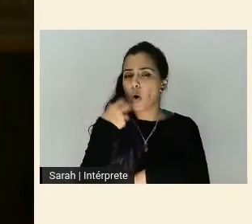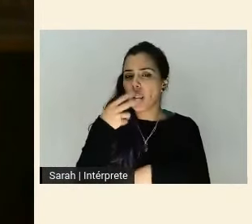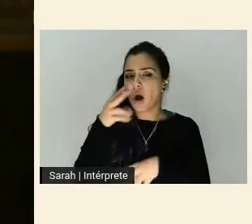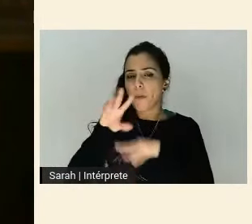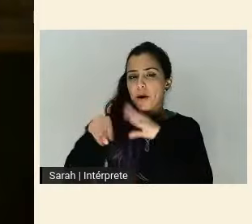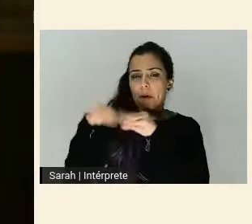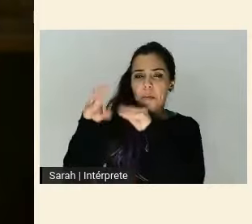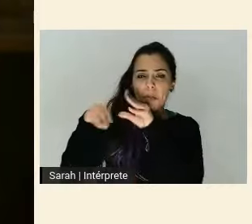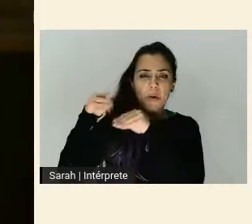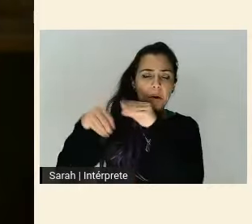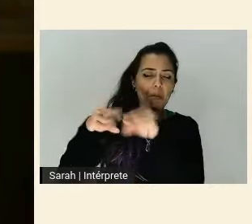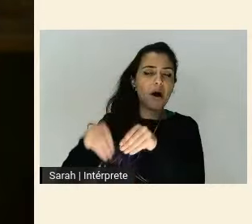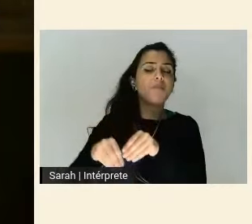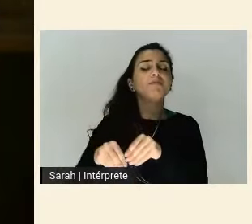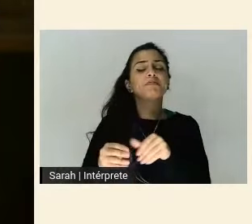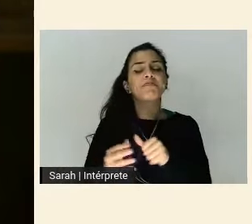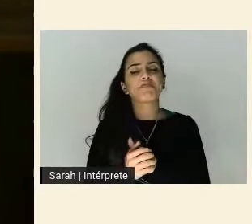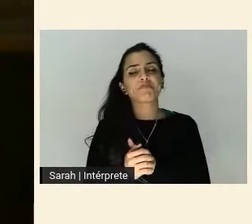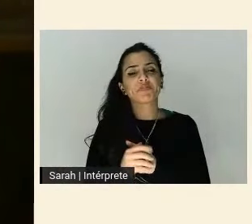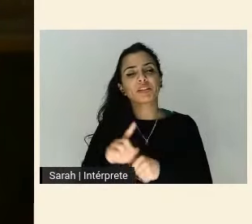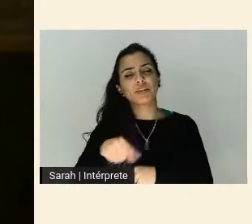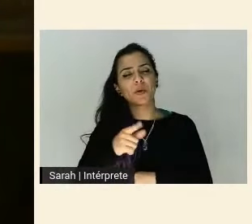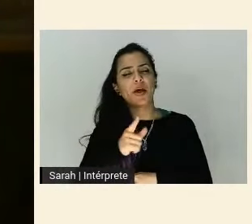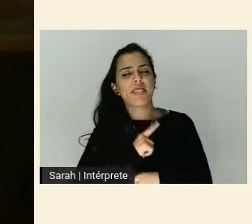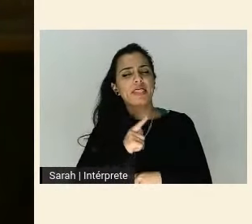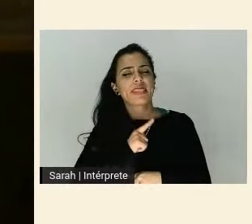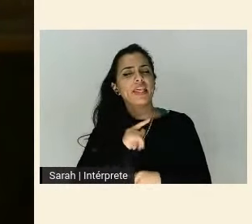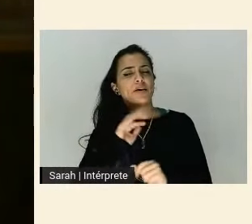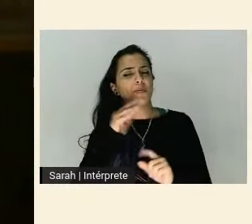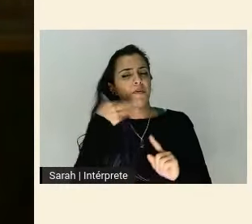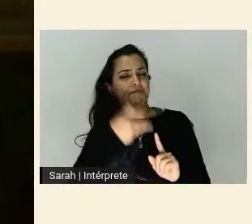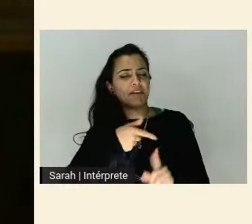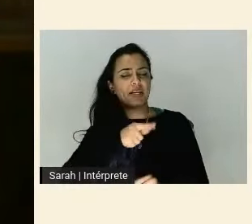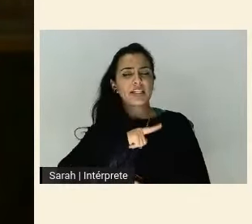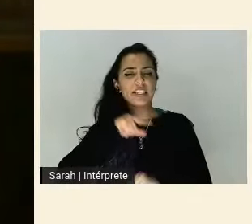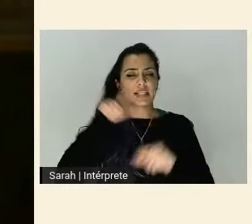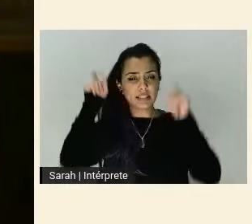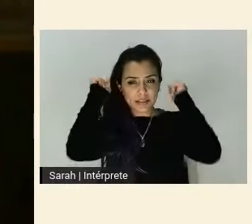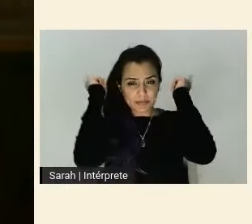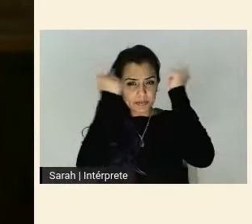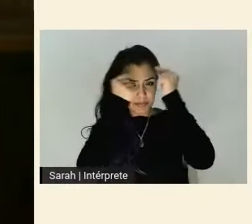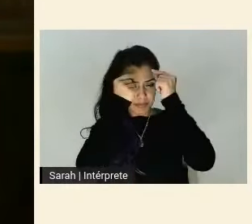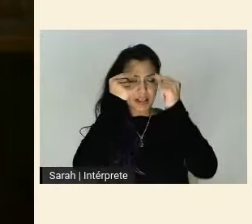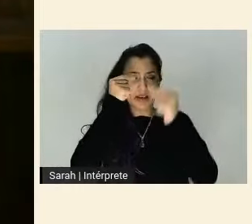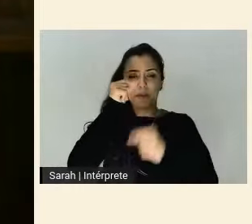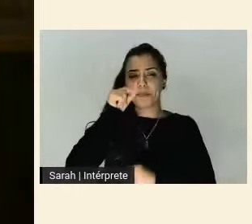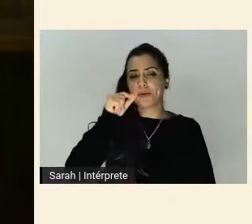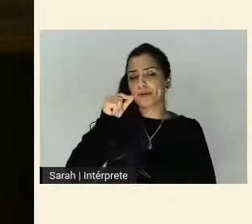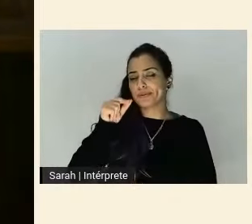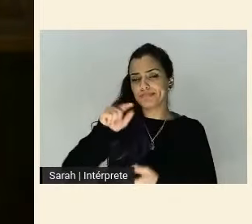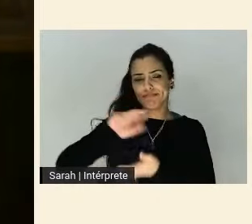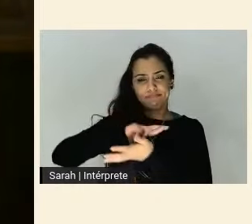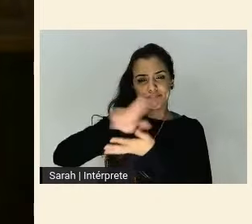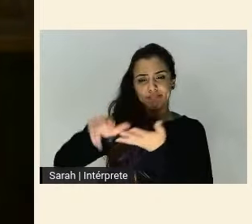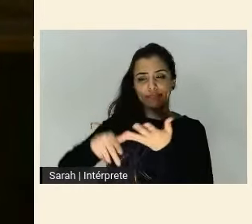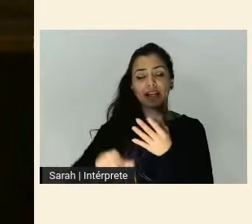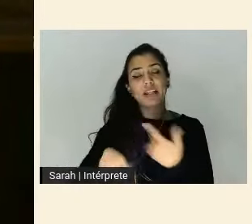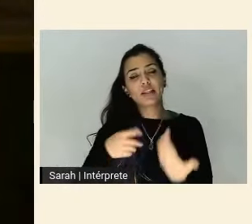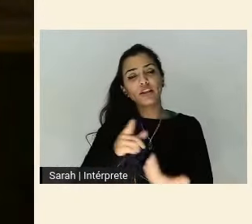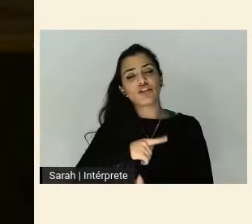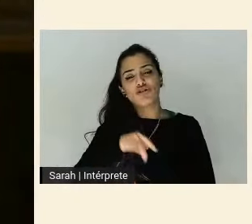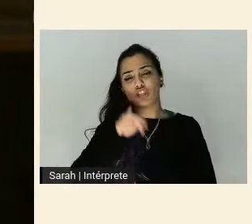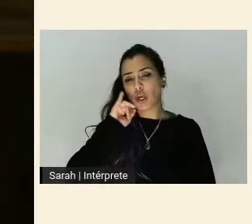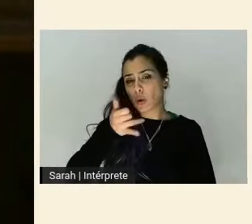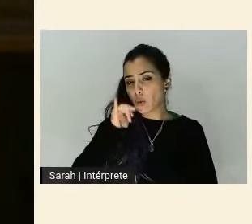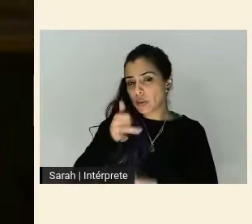dos contos épicos gregos, onde se narravam grandes aventuras heróicas, como na Ilíada e na